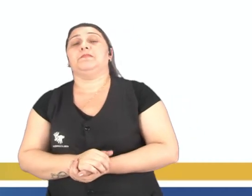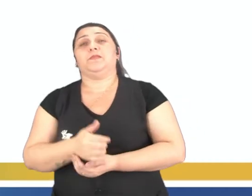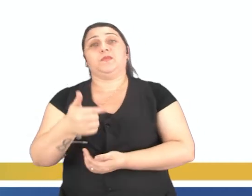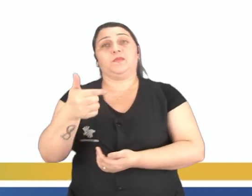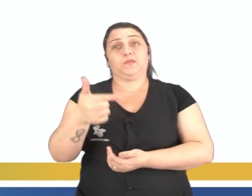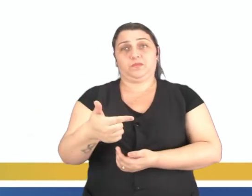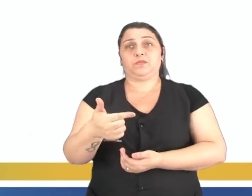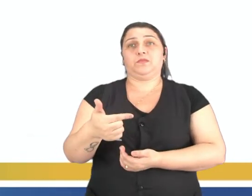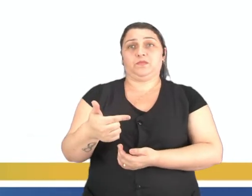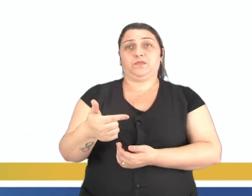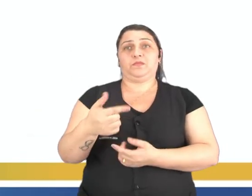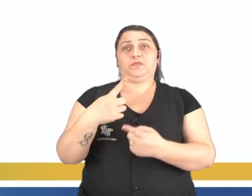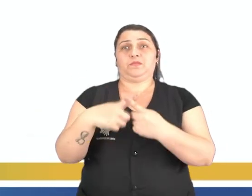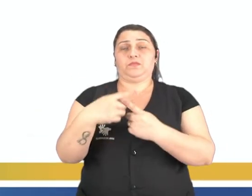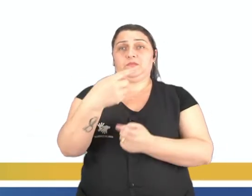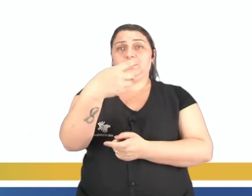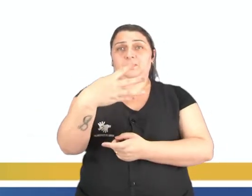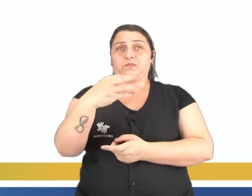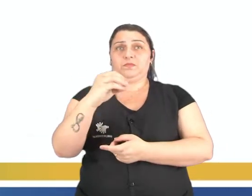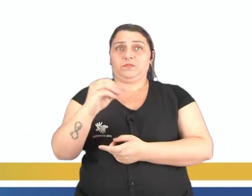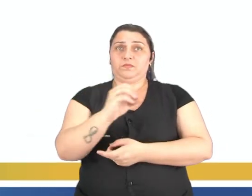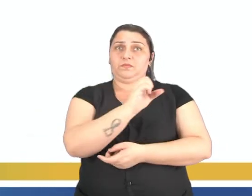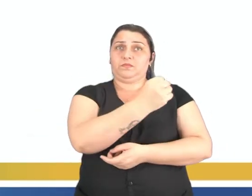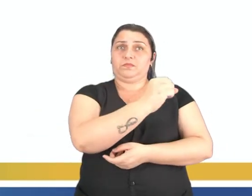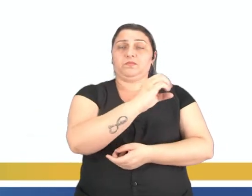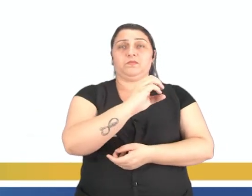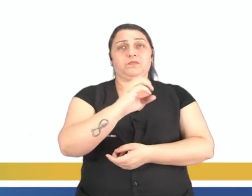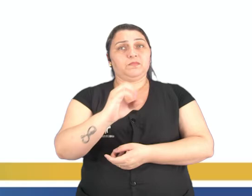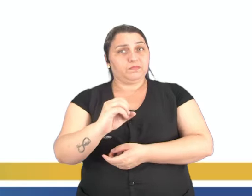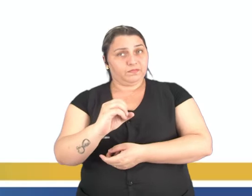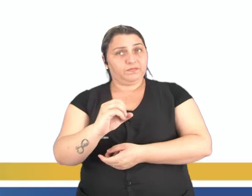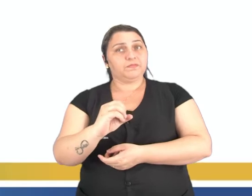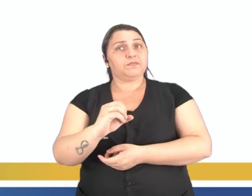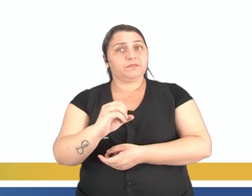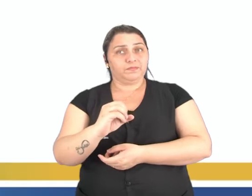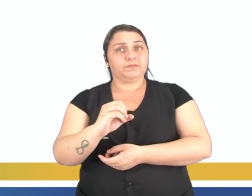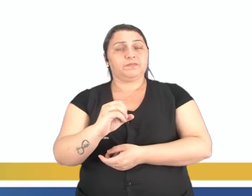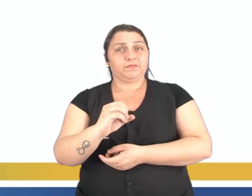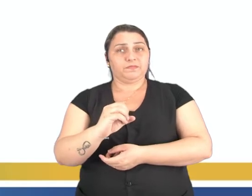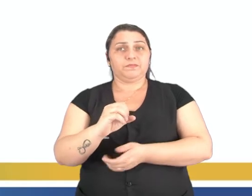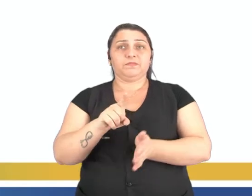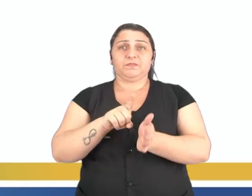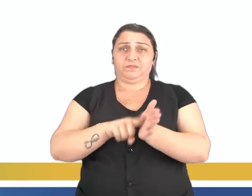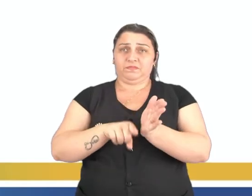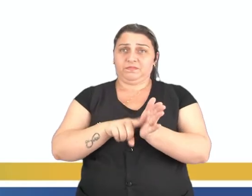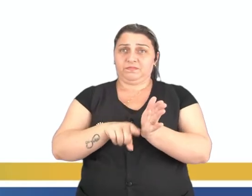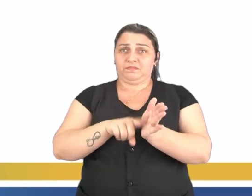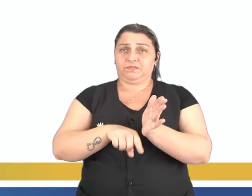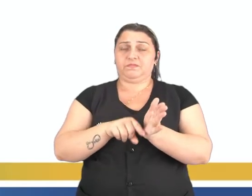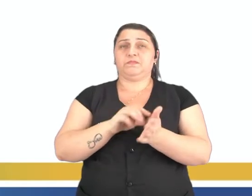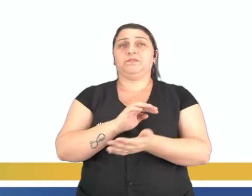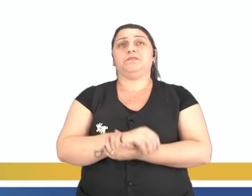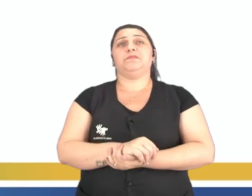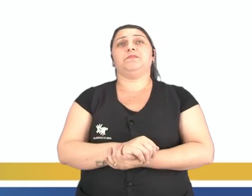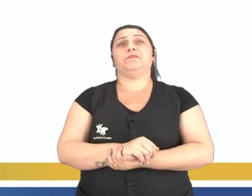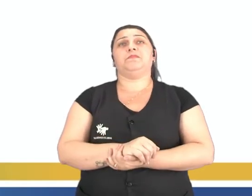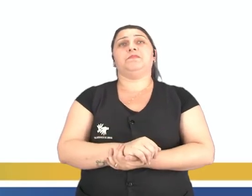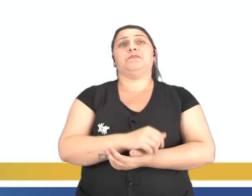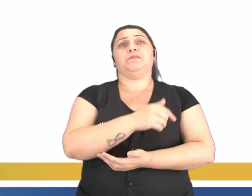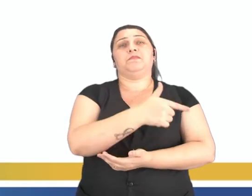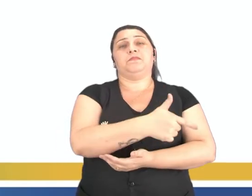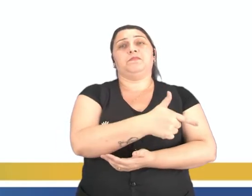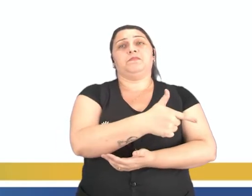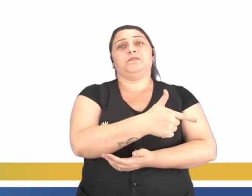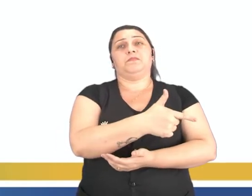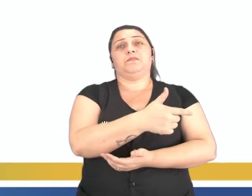O 2. 2 vezes 400, nós vamos ter o quê? 800. Nós vamos subtrair esse 800 de 1016 e o resultado